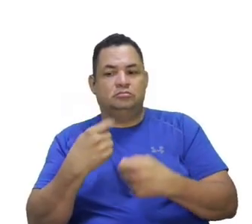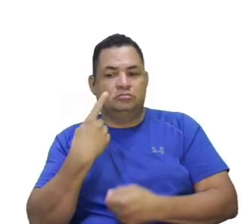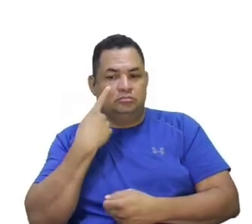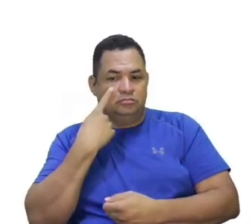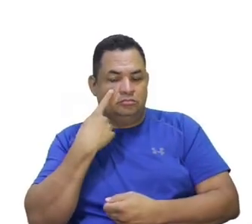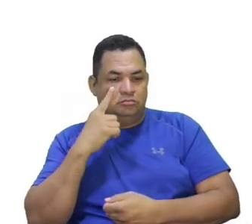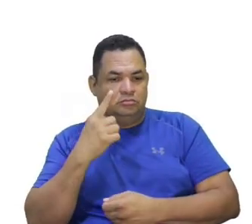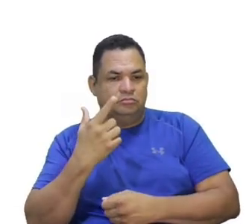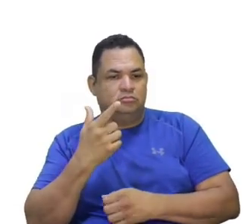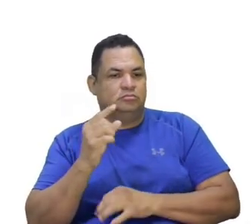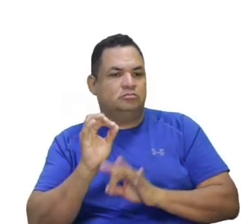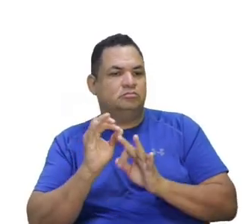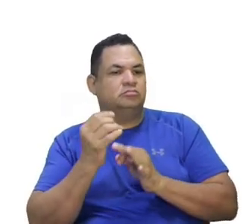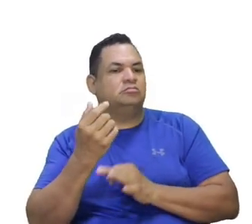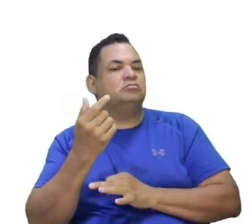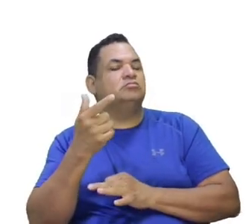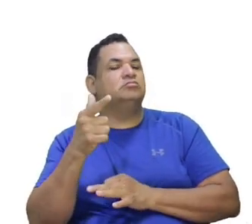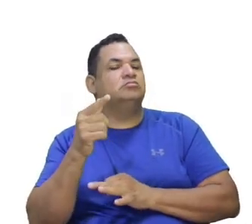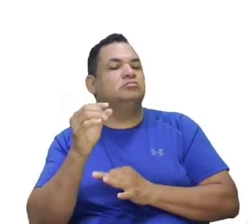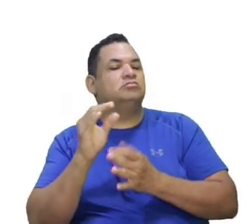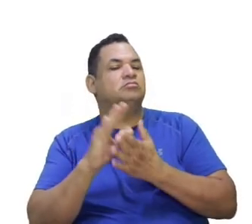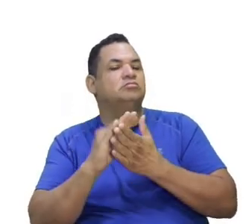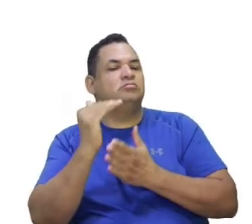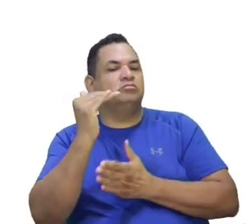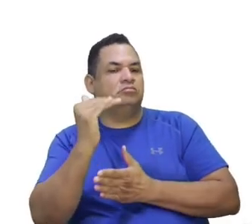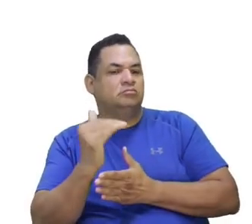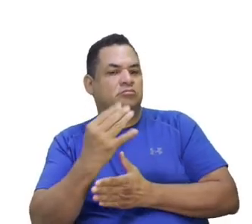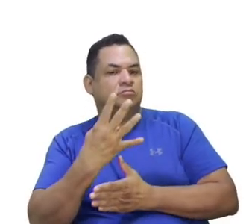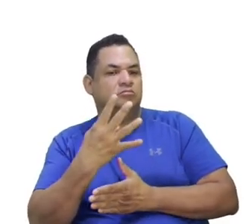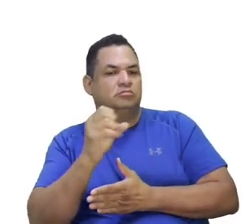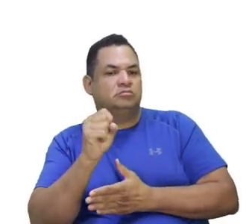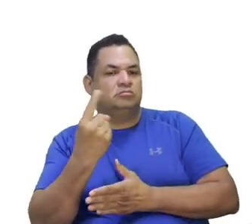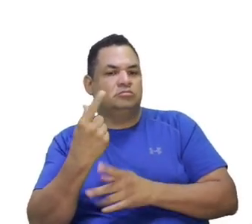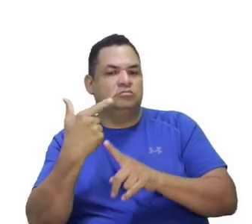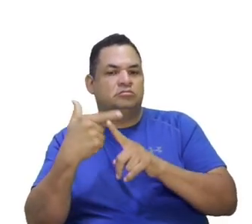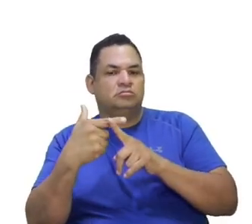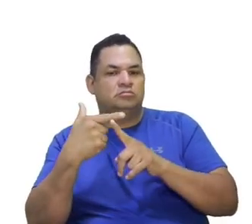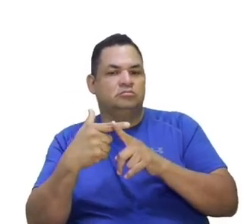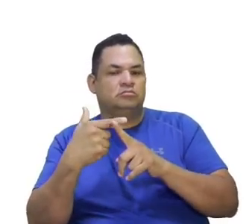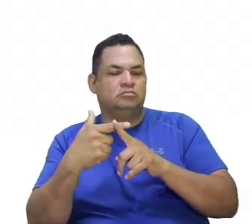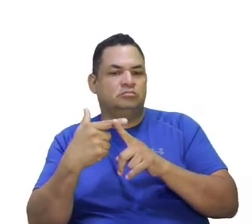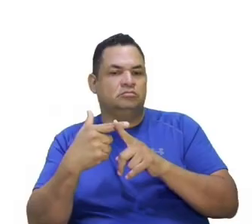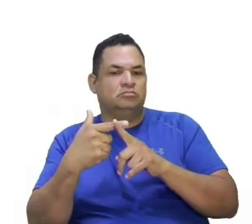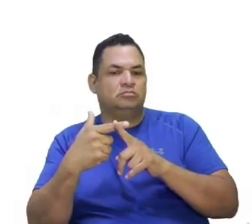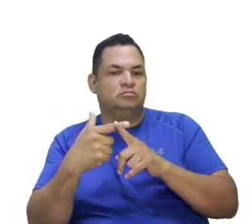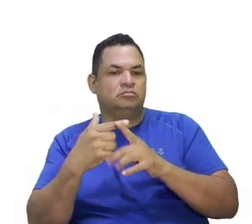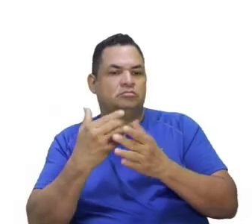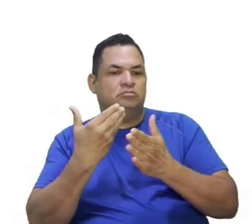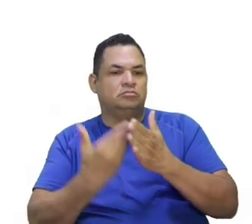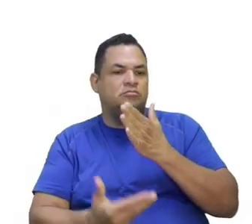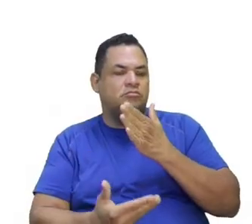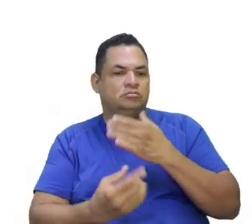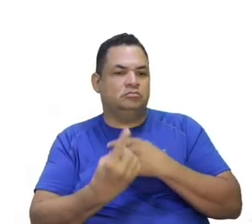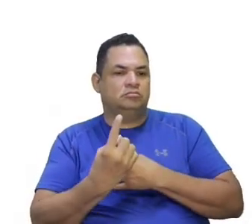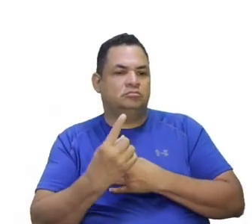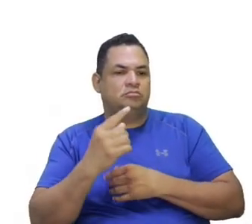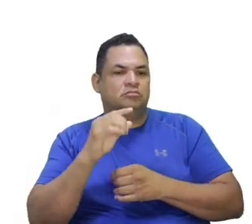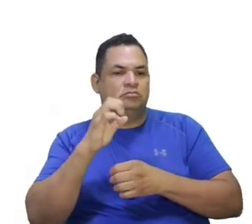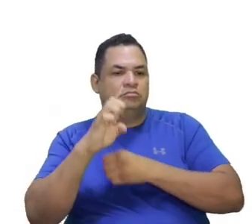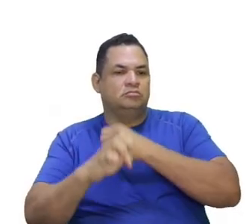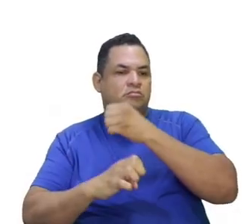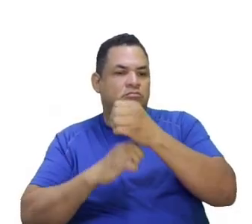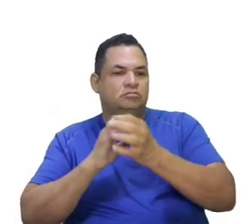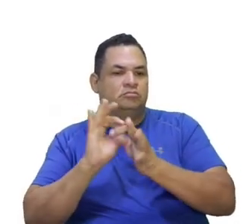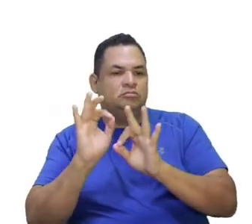observar? Que eu não vou ter mais o subnível 4s1. Por quê? Porque ele perde um elétron, então